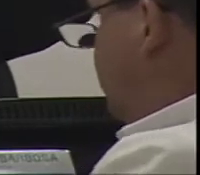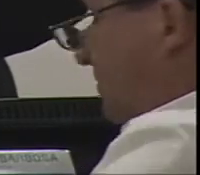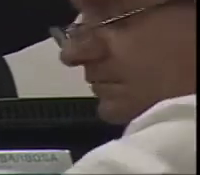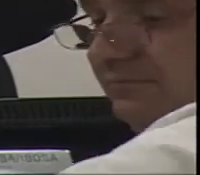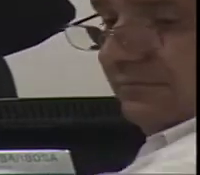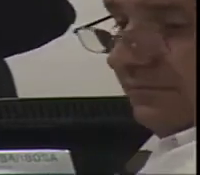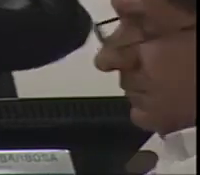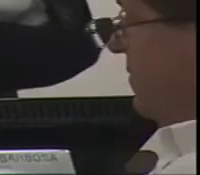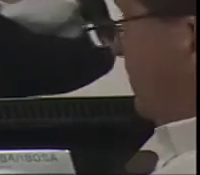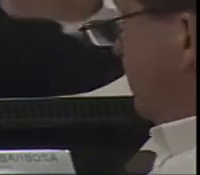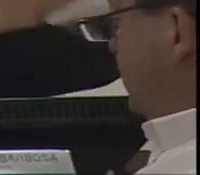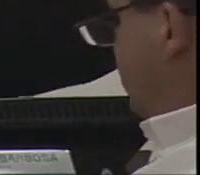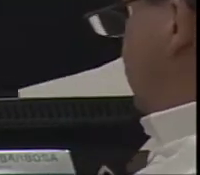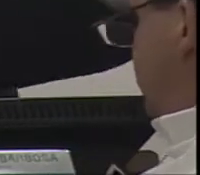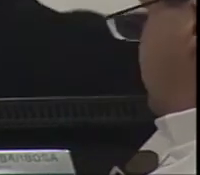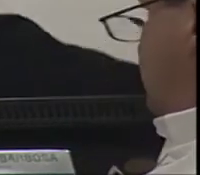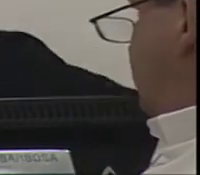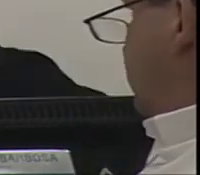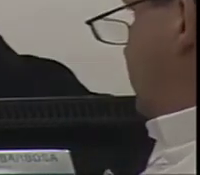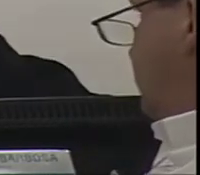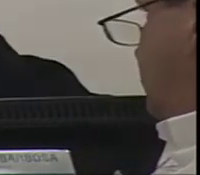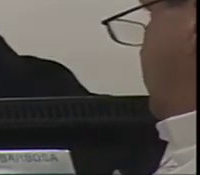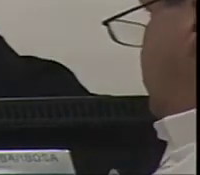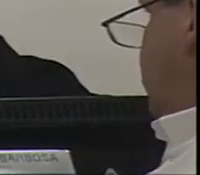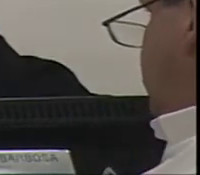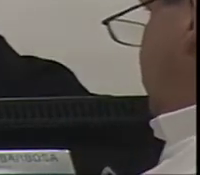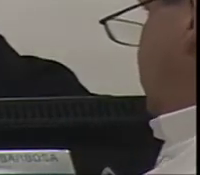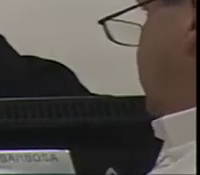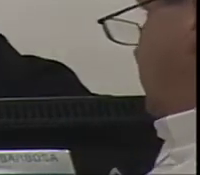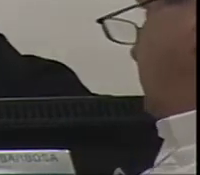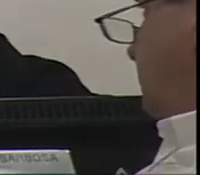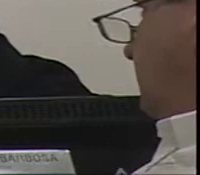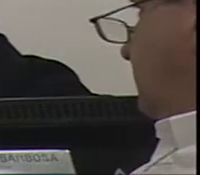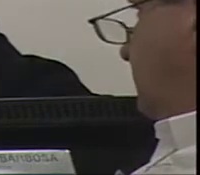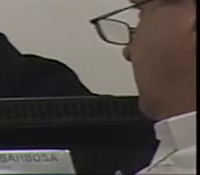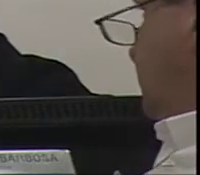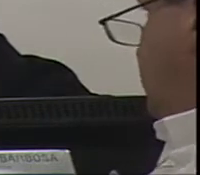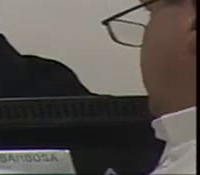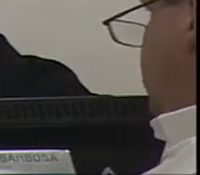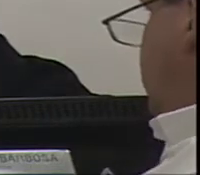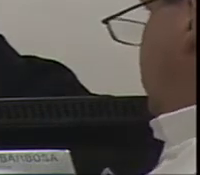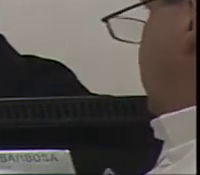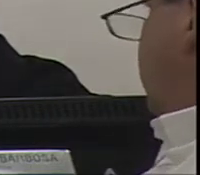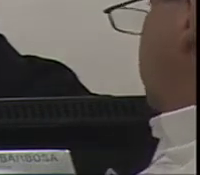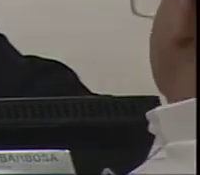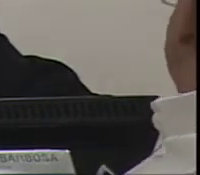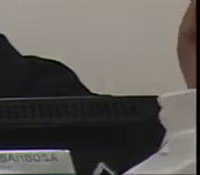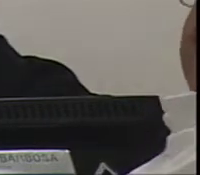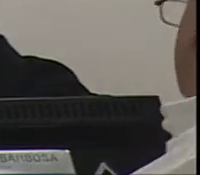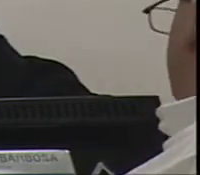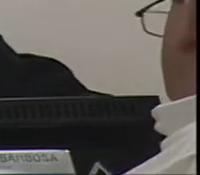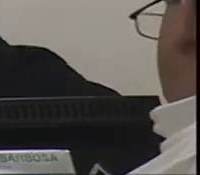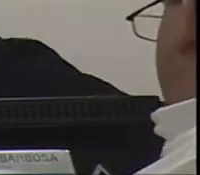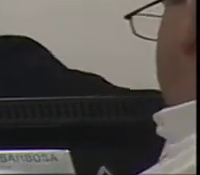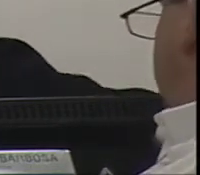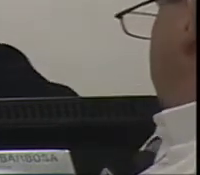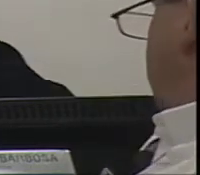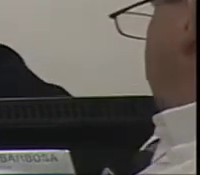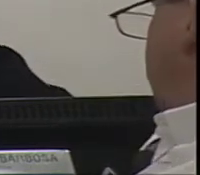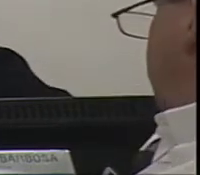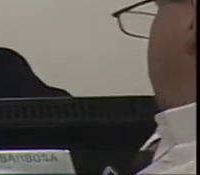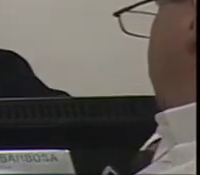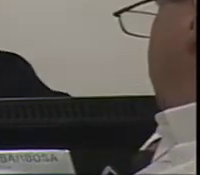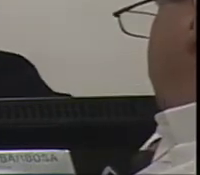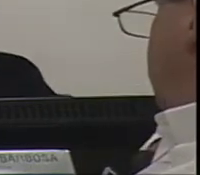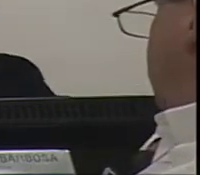ou fosse repassado para depois dos projetos que fosse votado. São da área de segurança, a um ao governador do Estado e